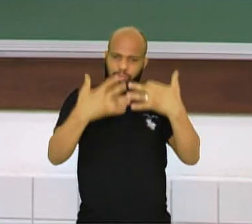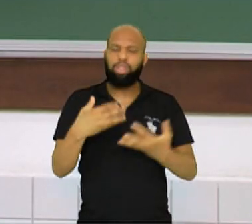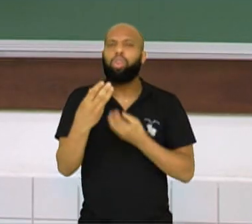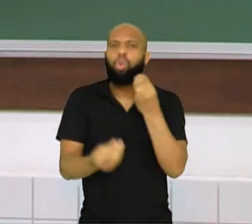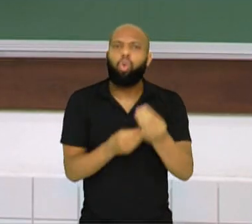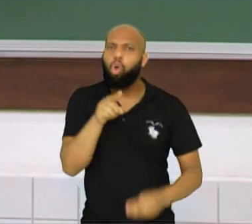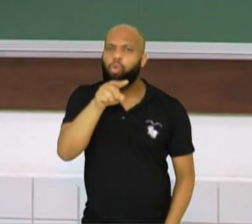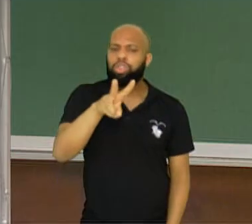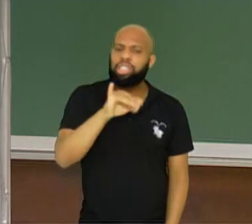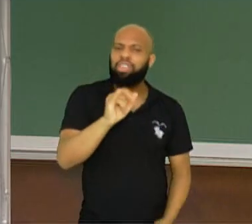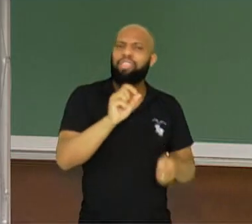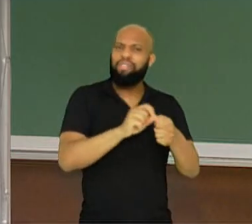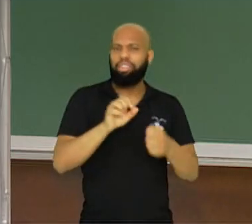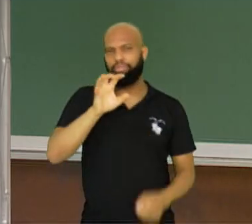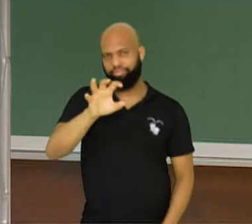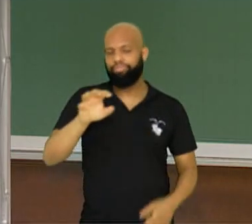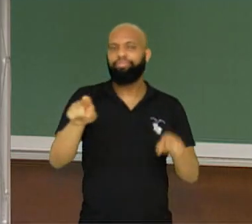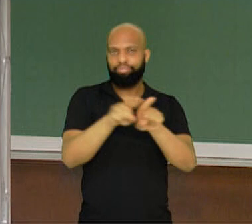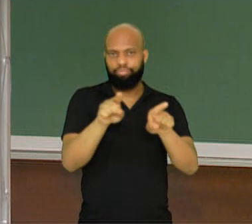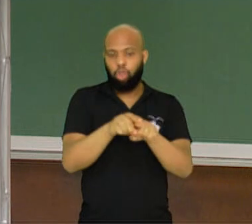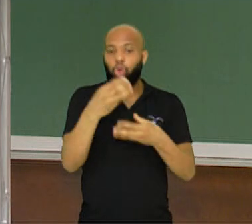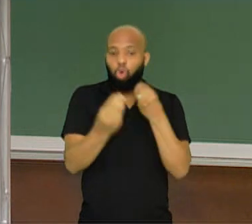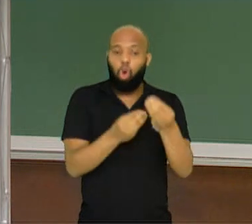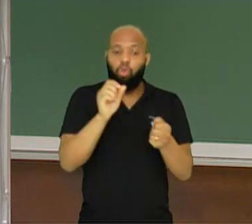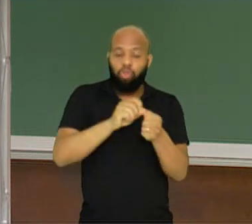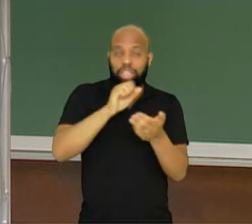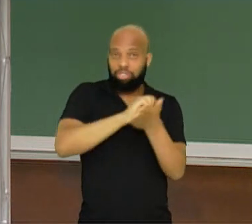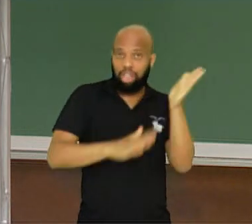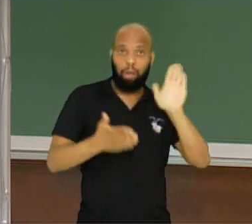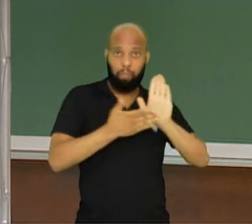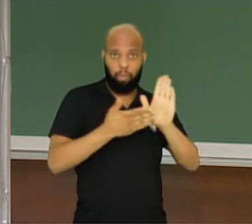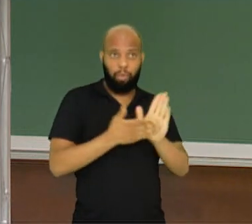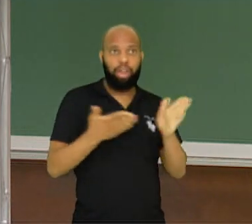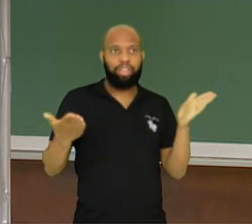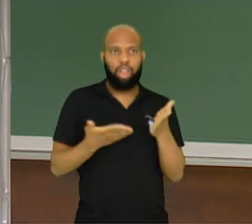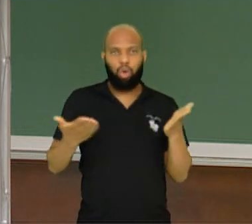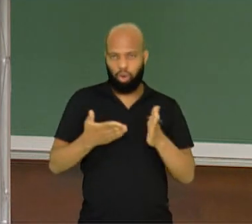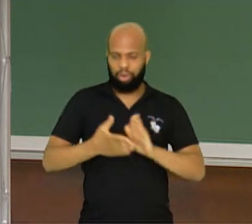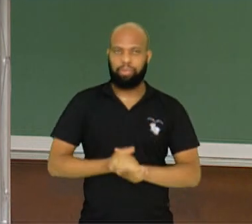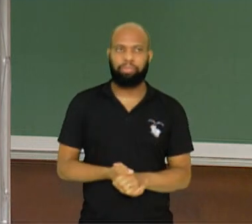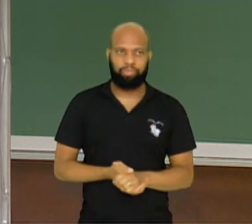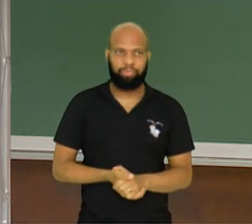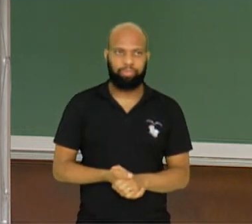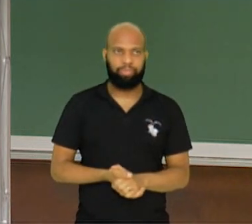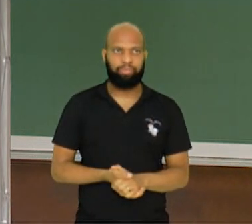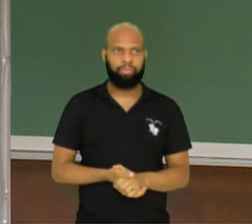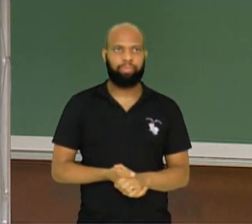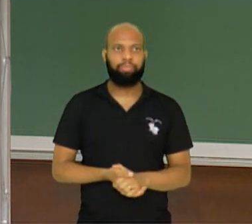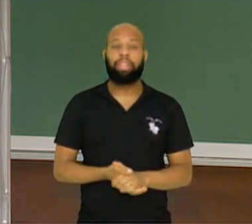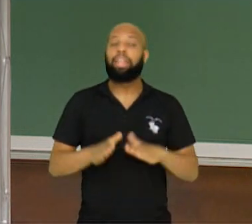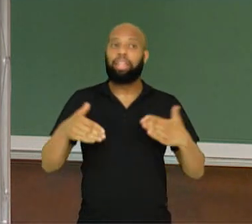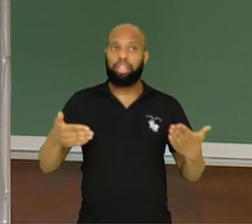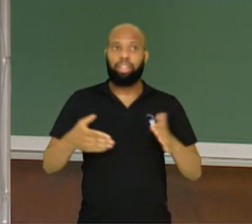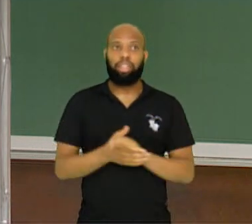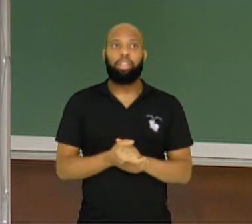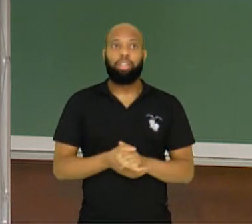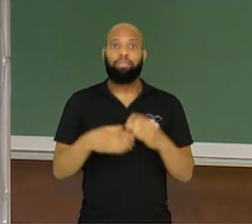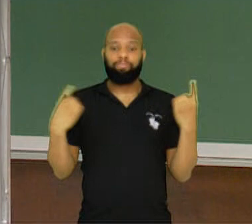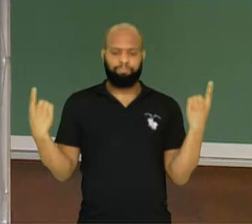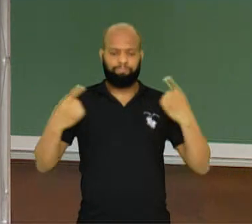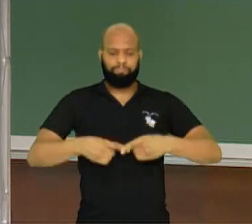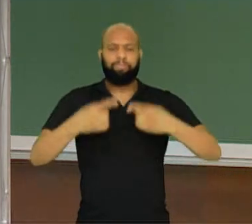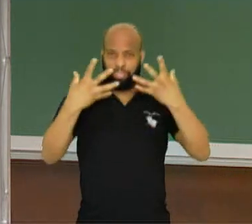é que vocês vão trabalhar, né, nessa proposta desse júri simulado. Bom, desafio